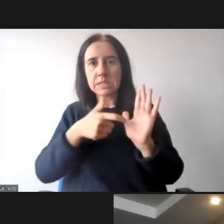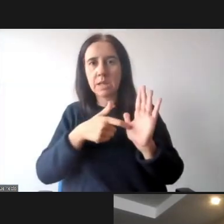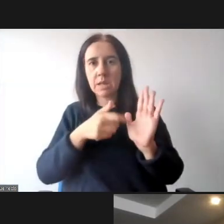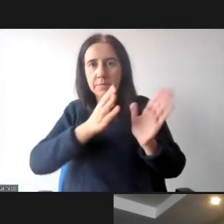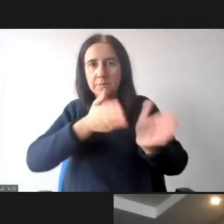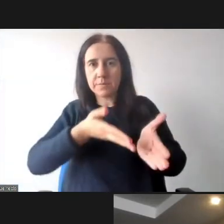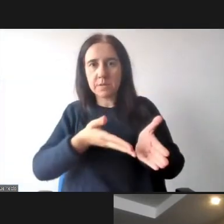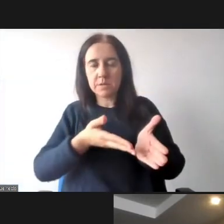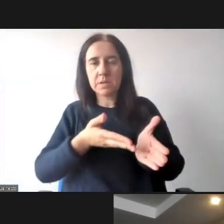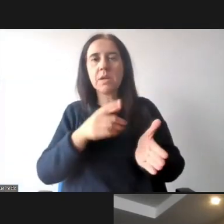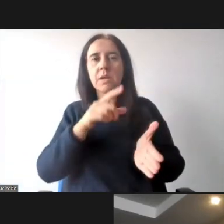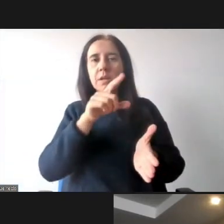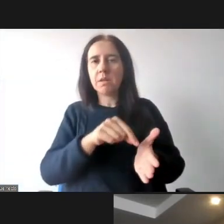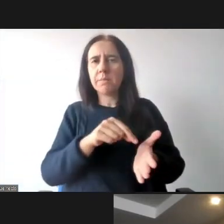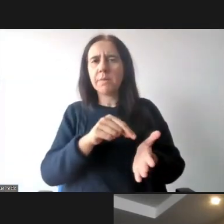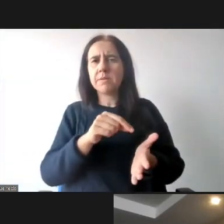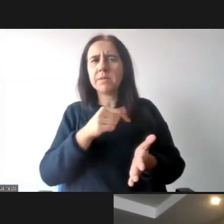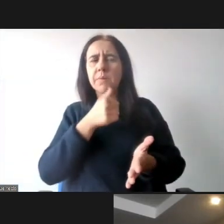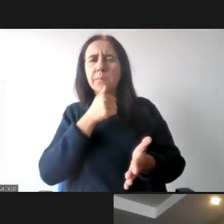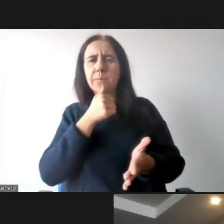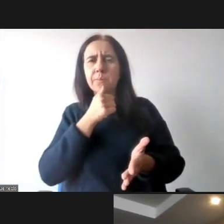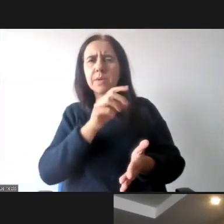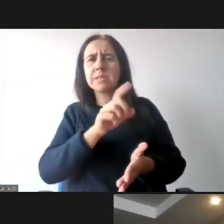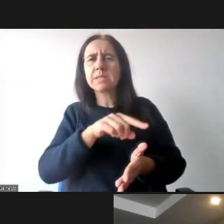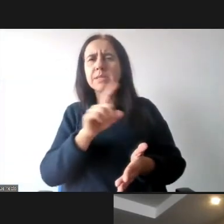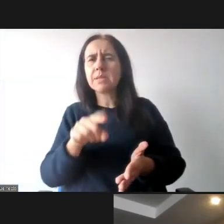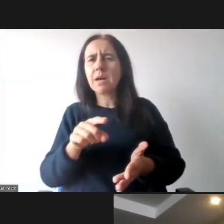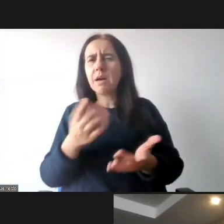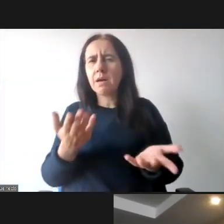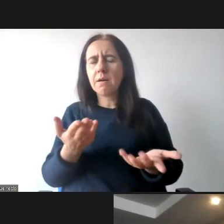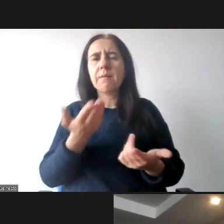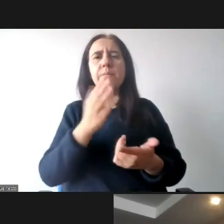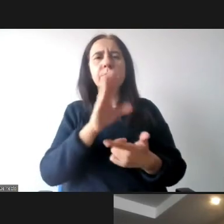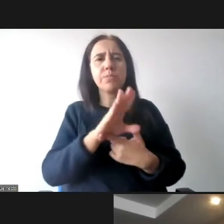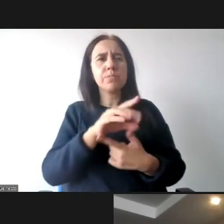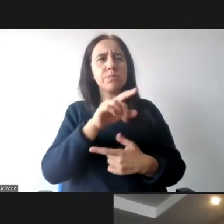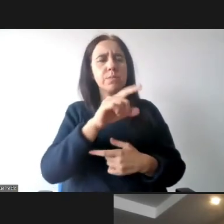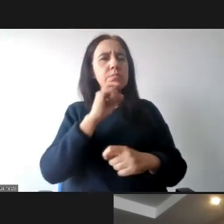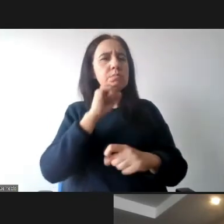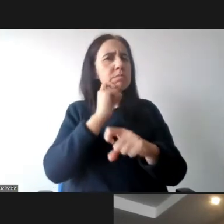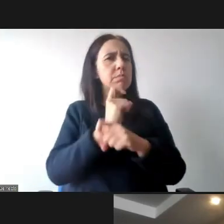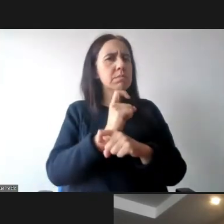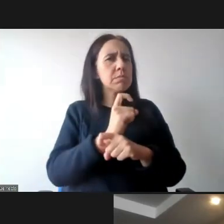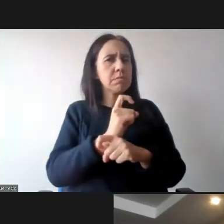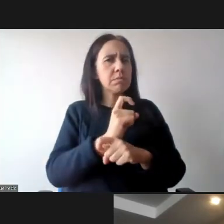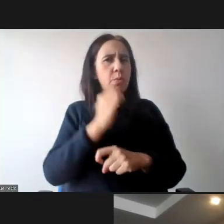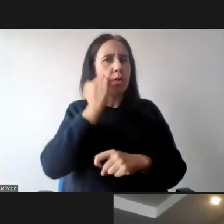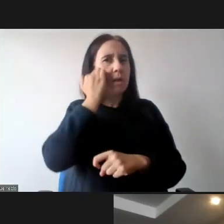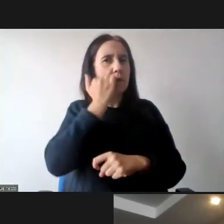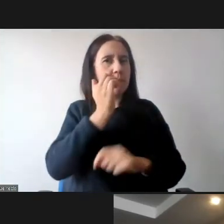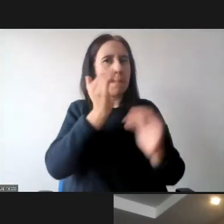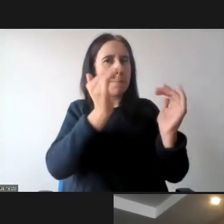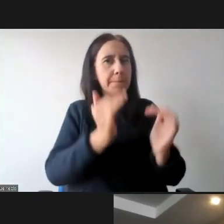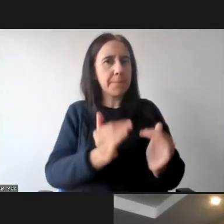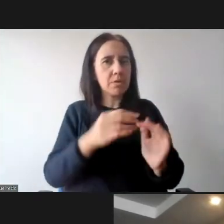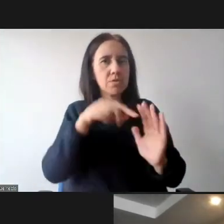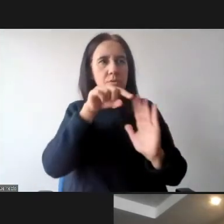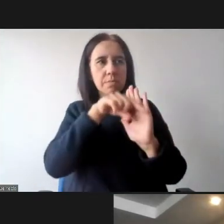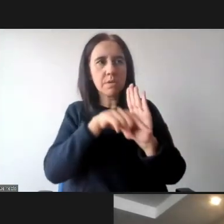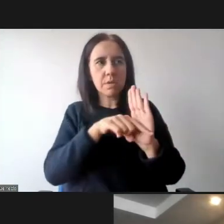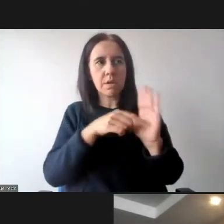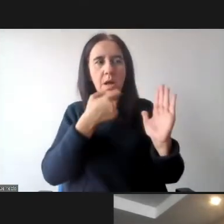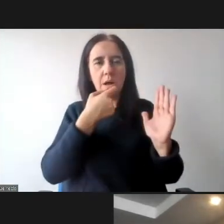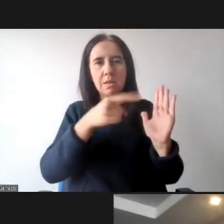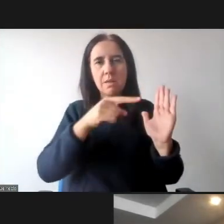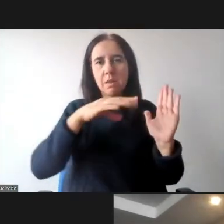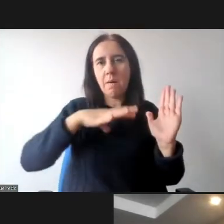deixa de levantar questões, por exemplo, averiguar o que sejam os meios menos gravosos, as medidas necessárias e